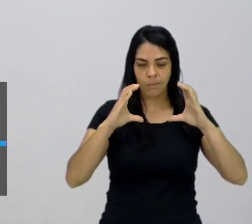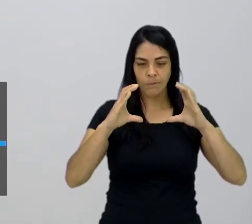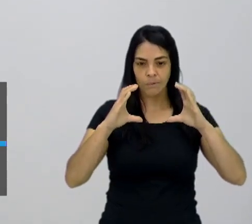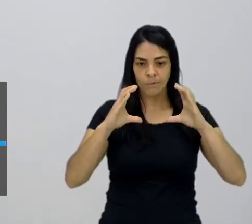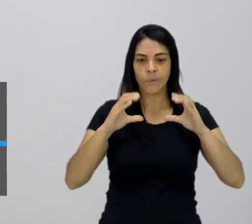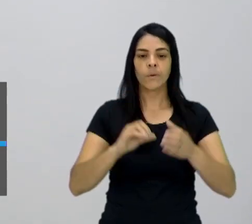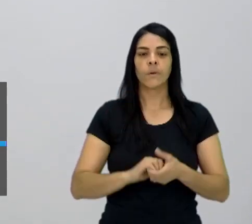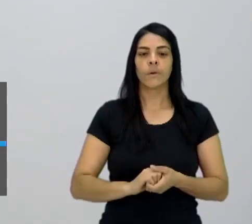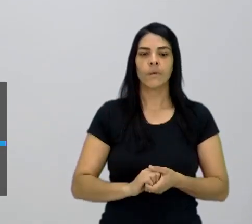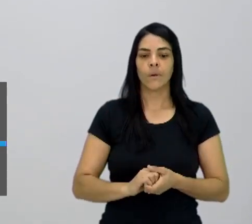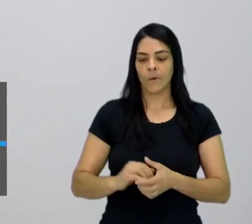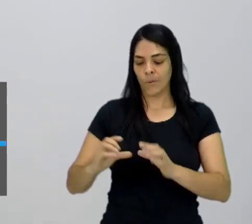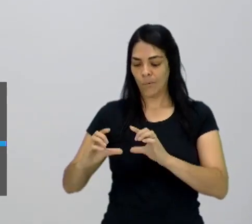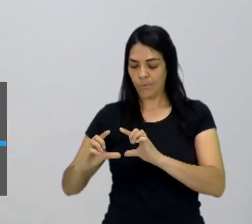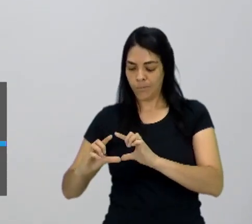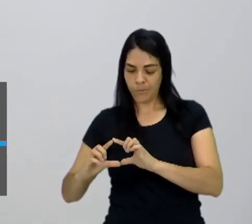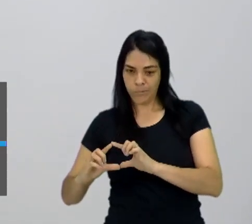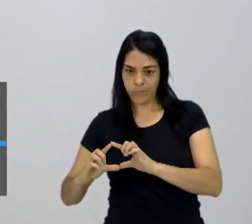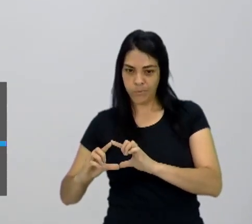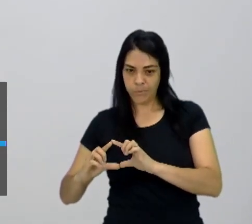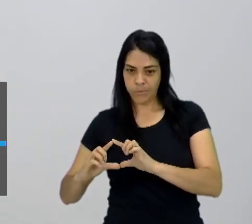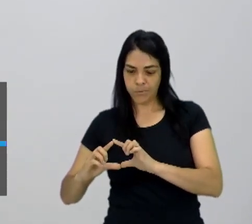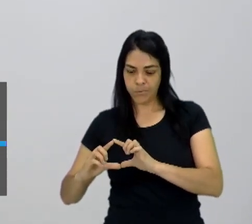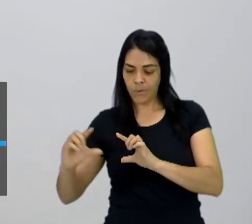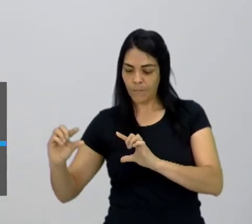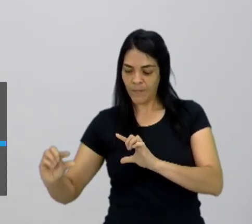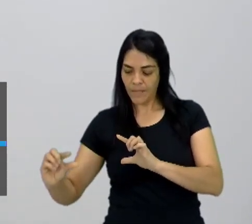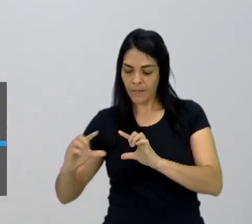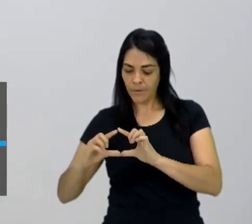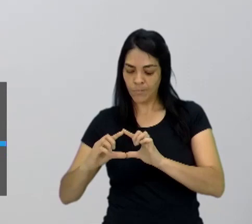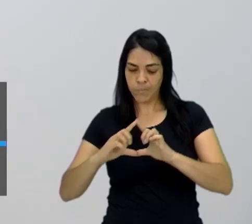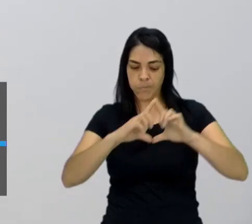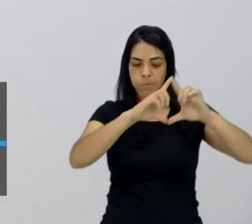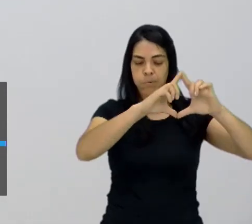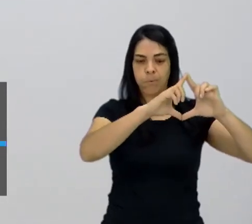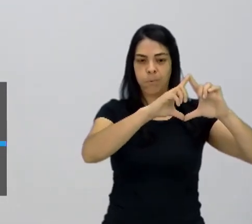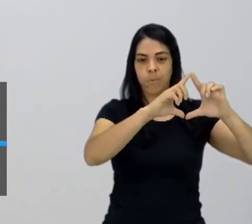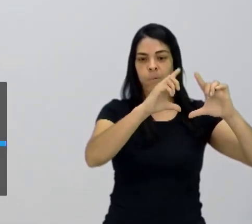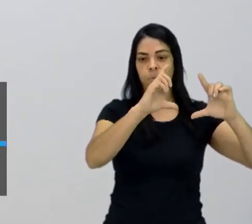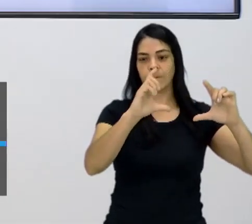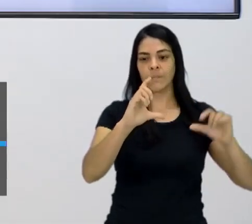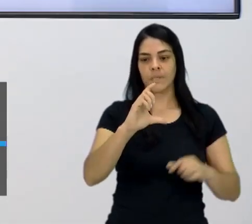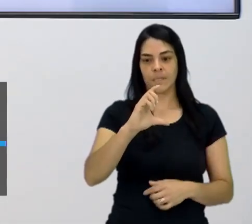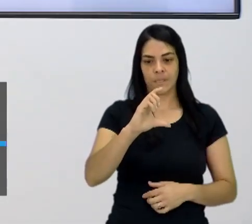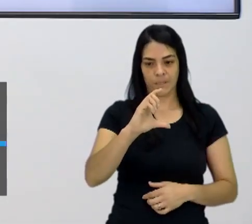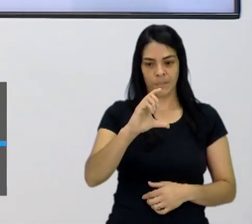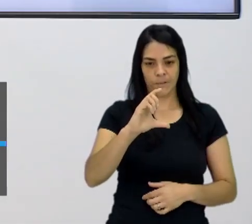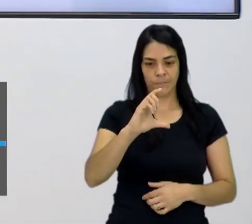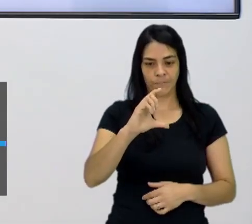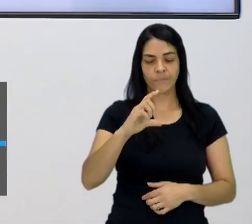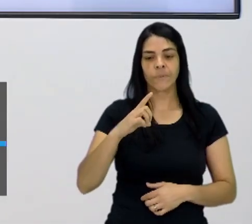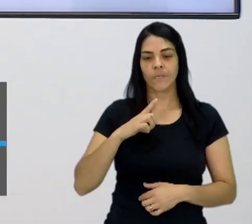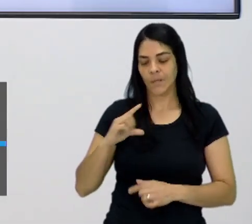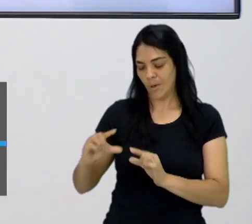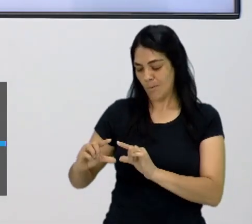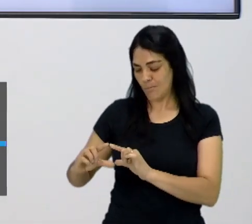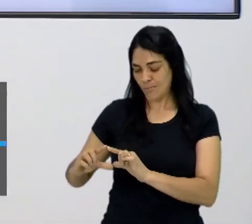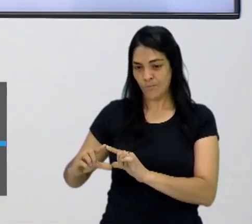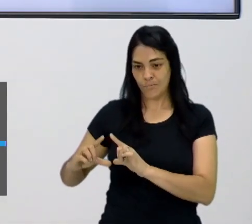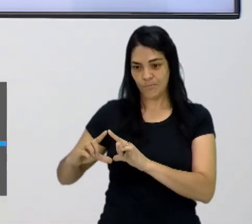que um é miniatura do outro. Um é maior ou menor que o outro. Neste caso aqui, a gente tem um triangulinho